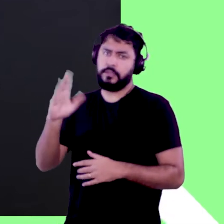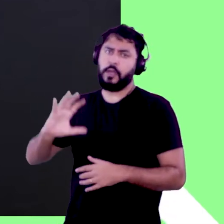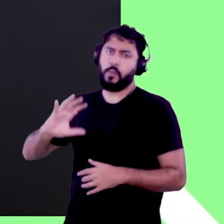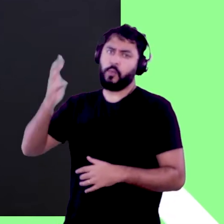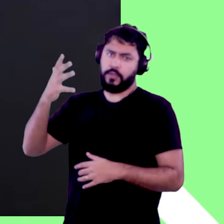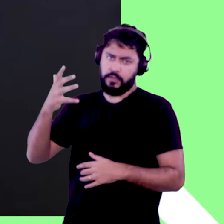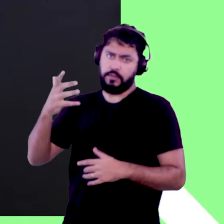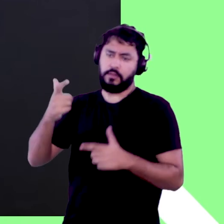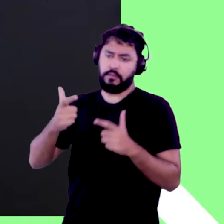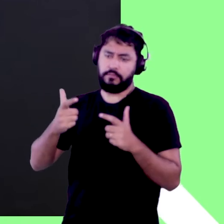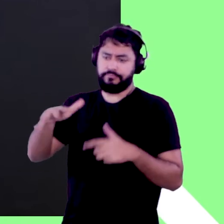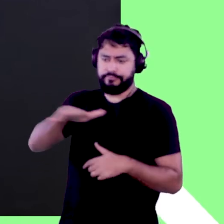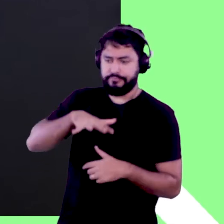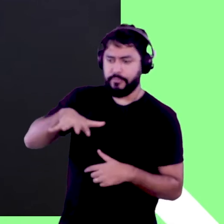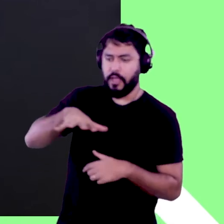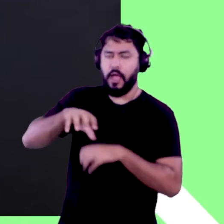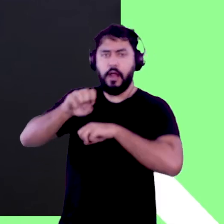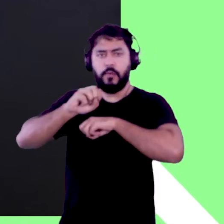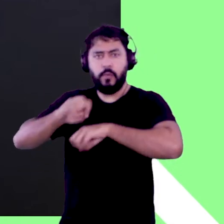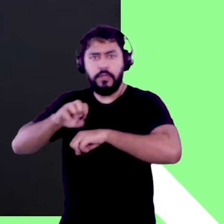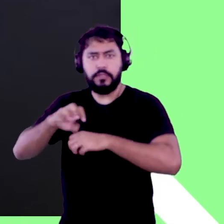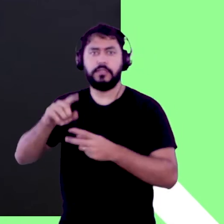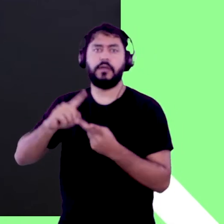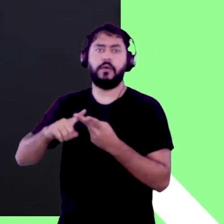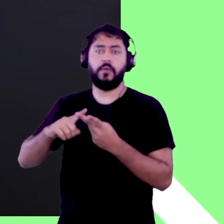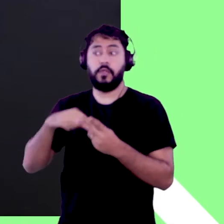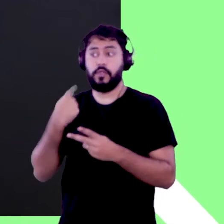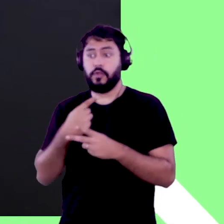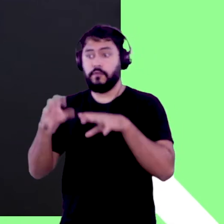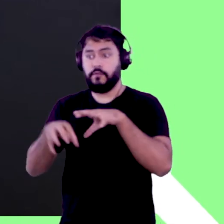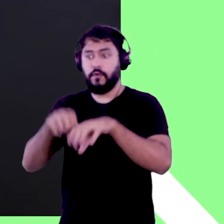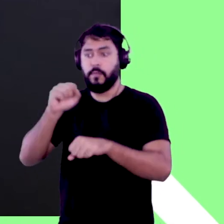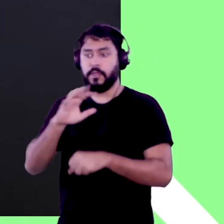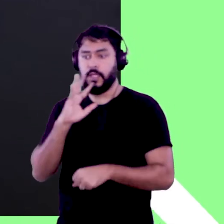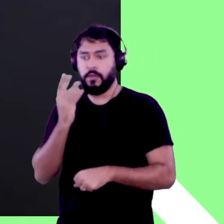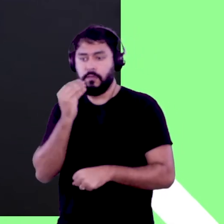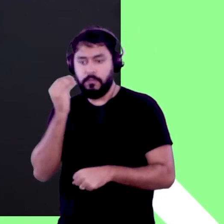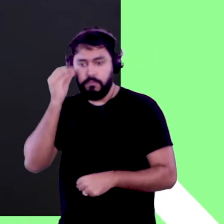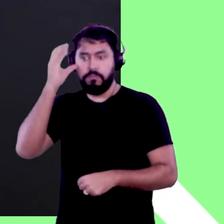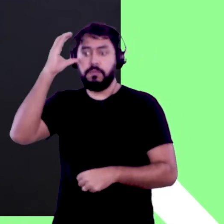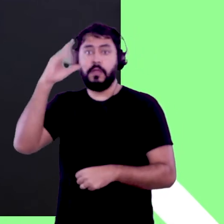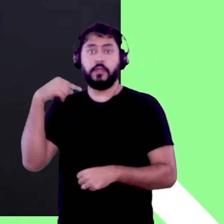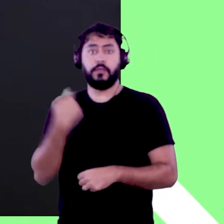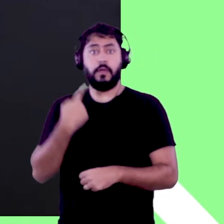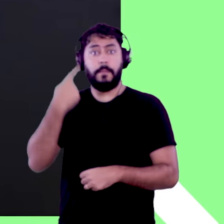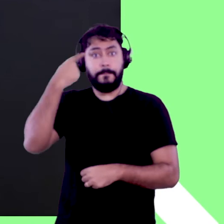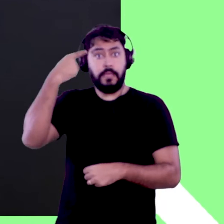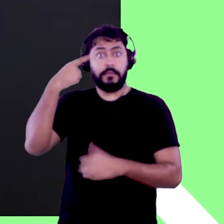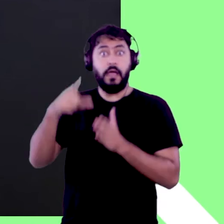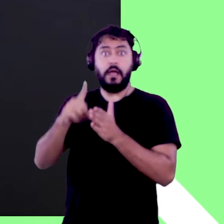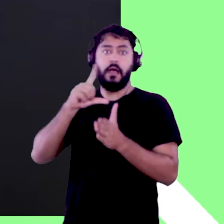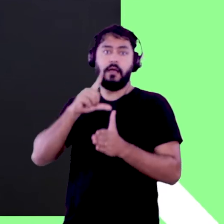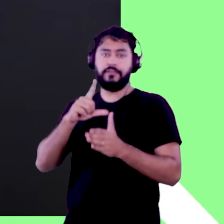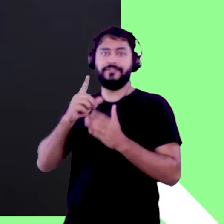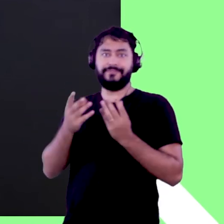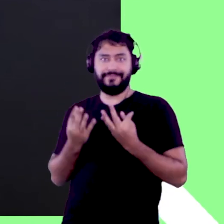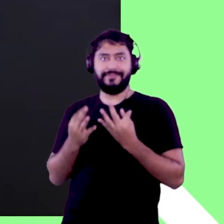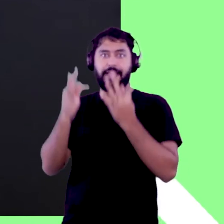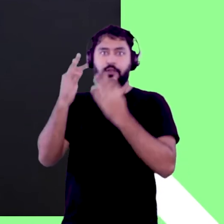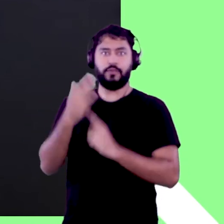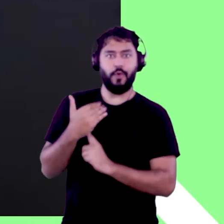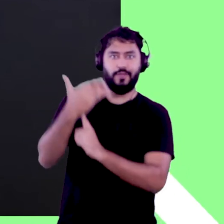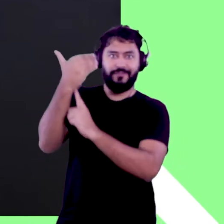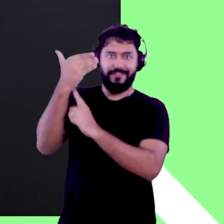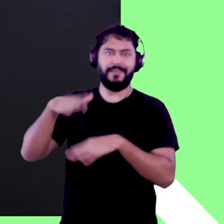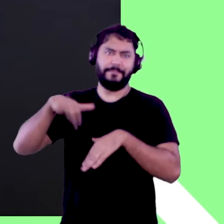ambiente educacional, na nossa formação, para que a gente pense desde já numa tecnologia mais acessível e a gente quebre com